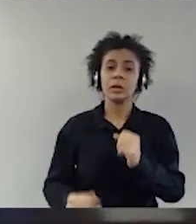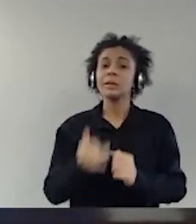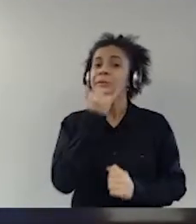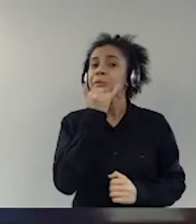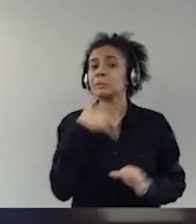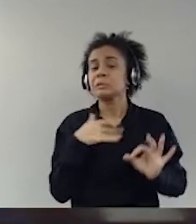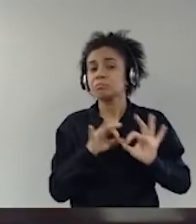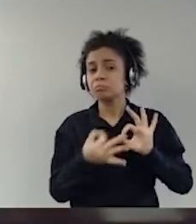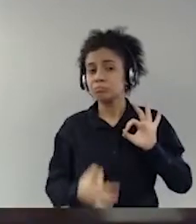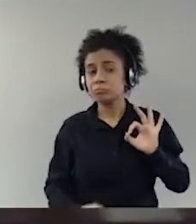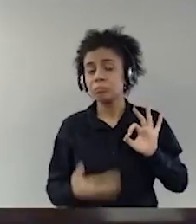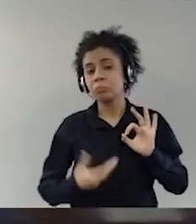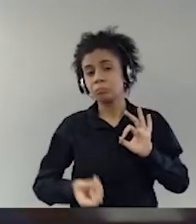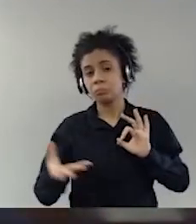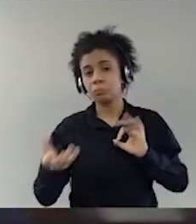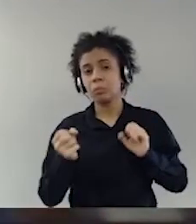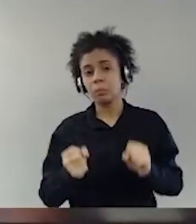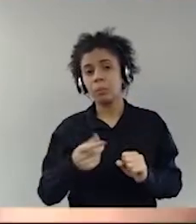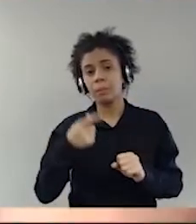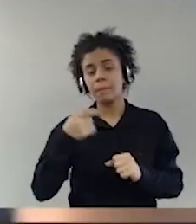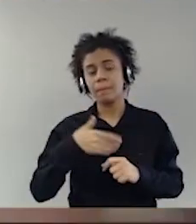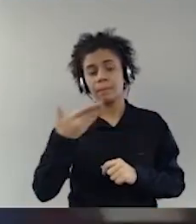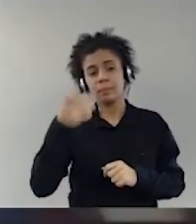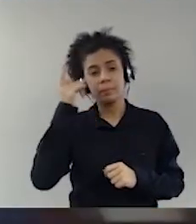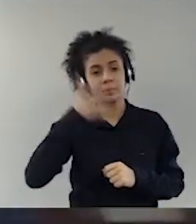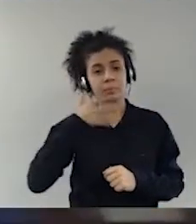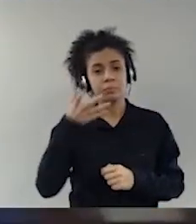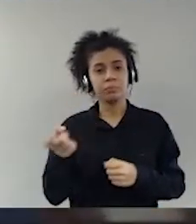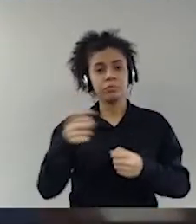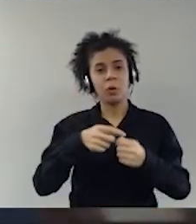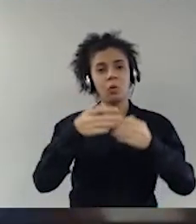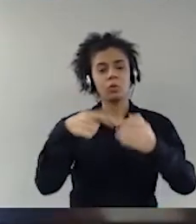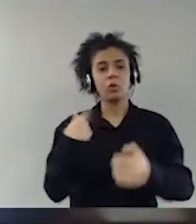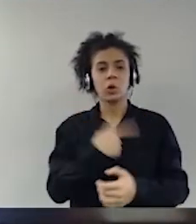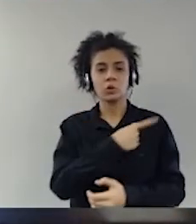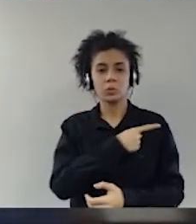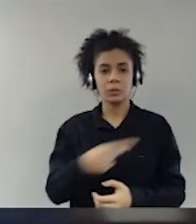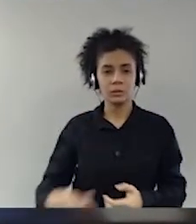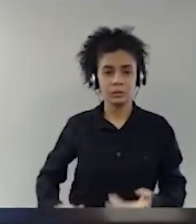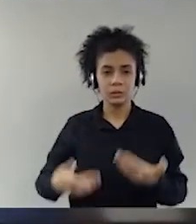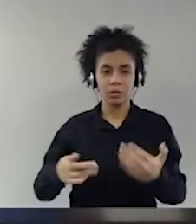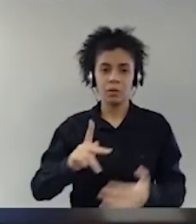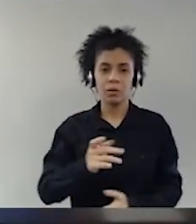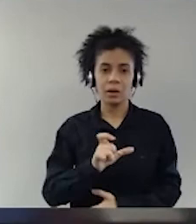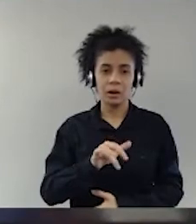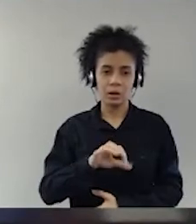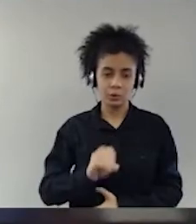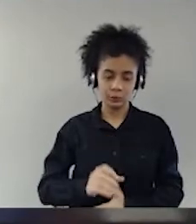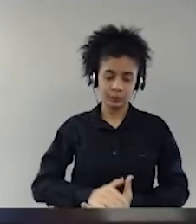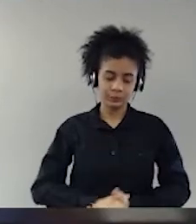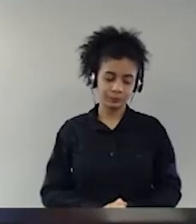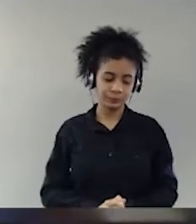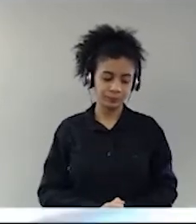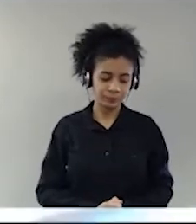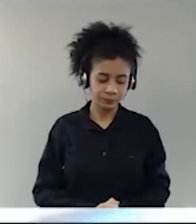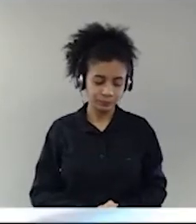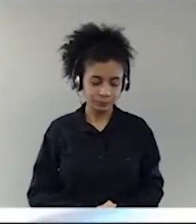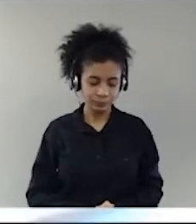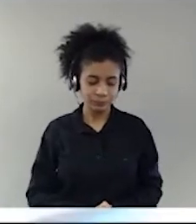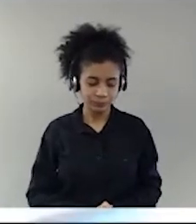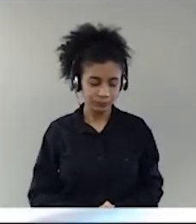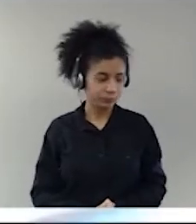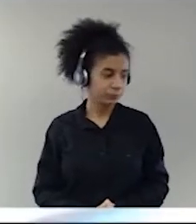presidente, e aí passo para a nossa próxima palestrante, devolvendo a palavra ao nosso presidente da mesa, Hélio Leitão. Obrigado,